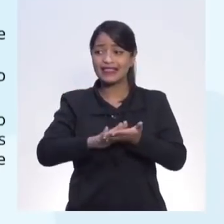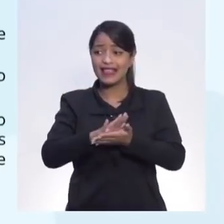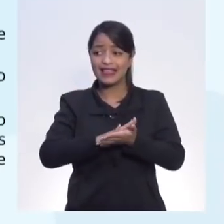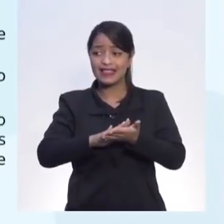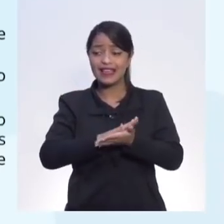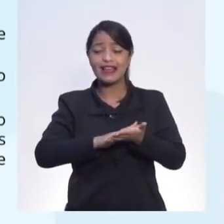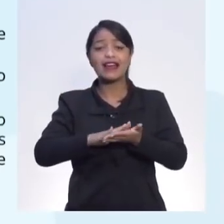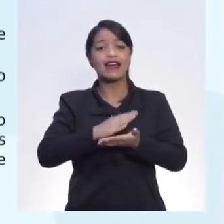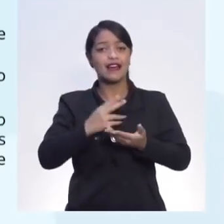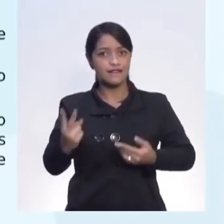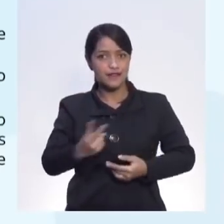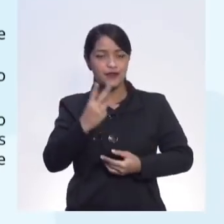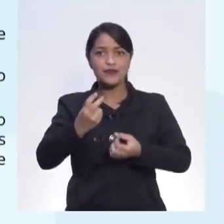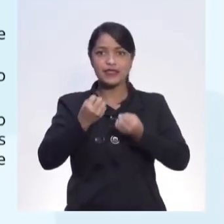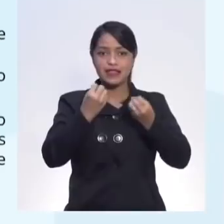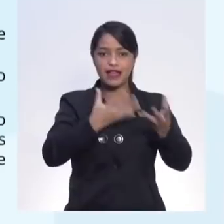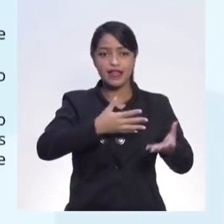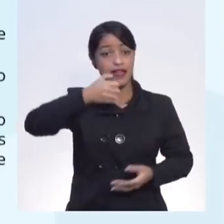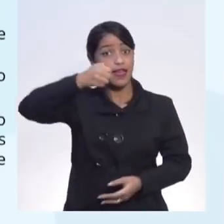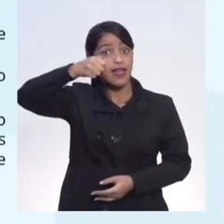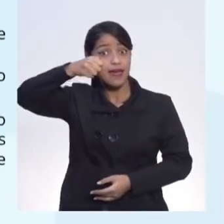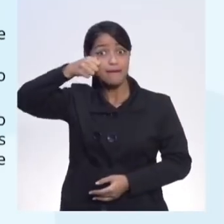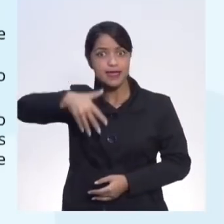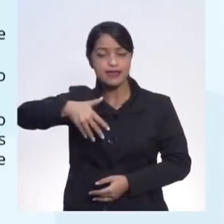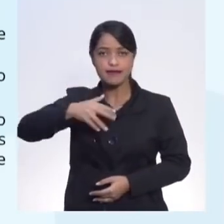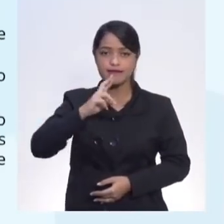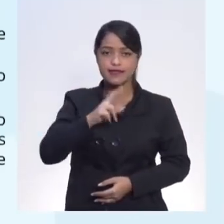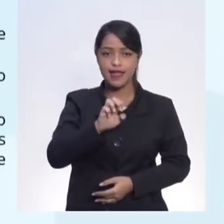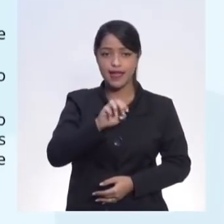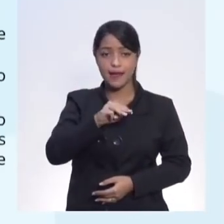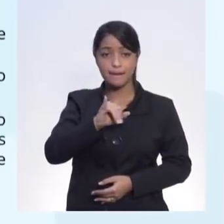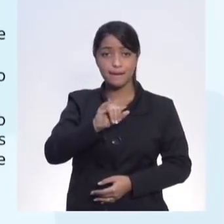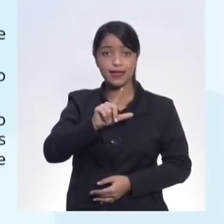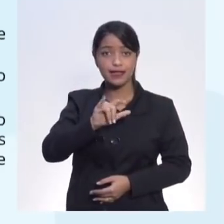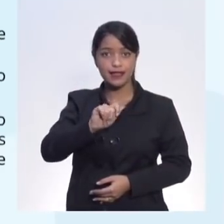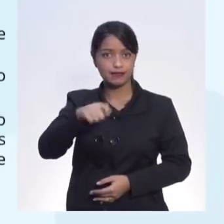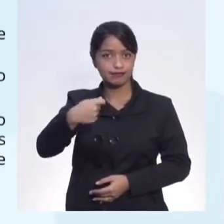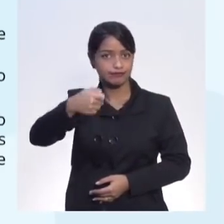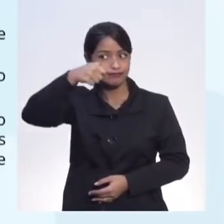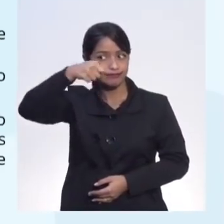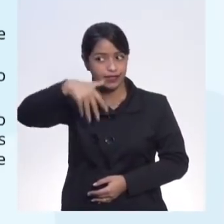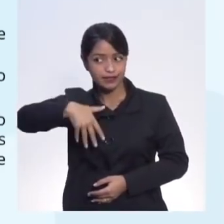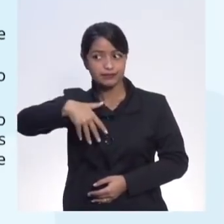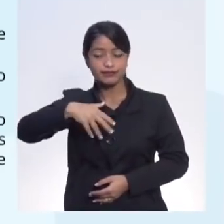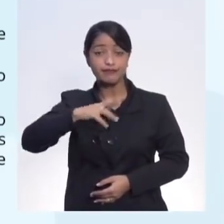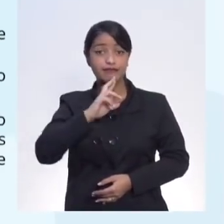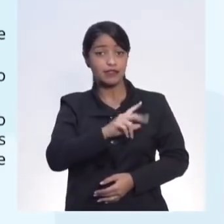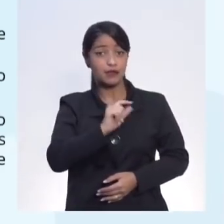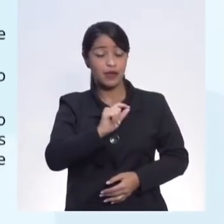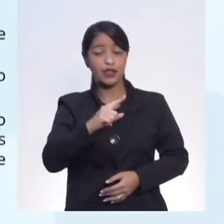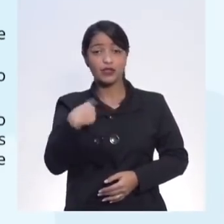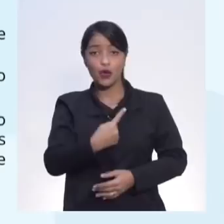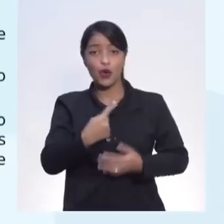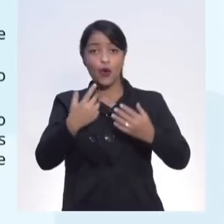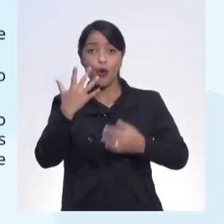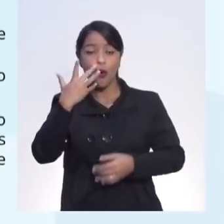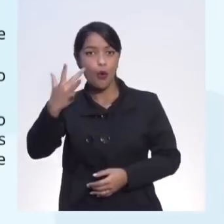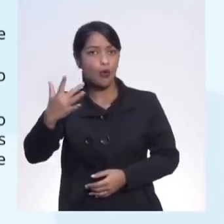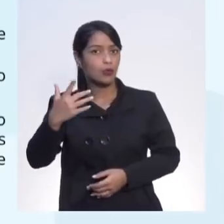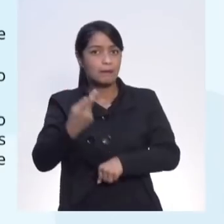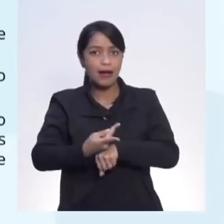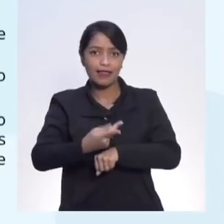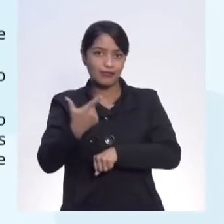mais simples. Se não temos ouro nem estátuas, temos o Visconde. Podemos oferecer o Visconde como uma das